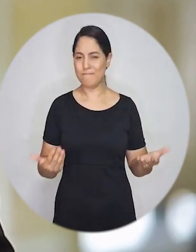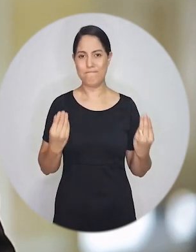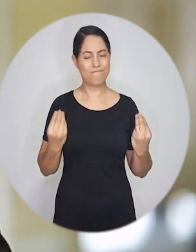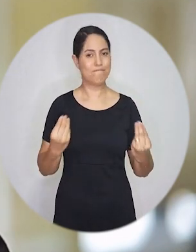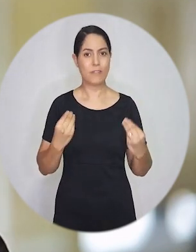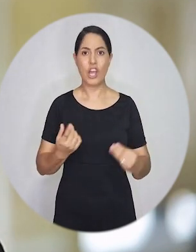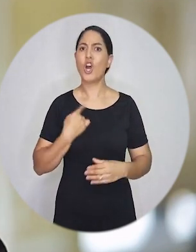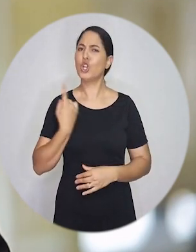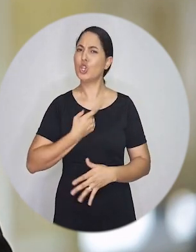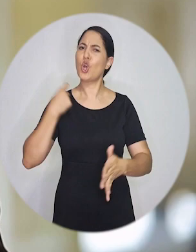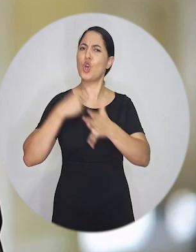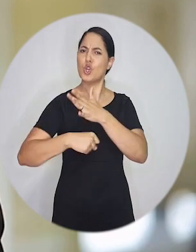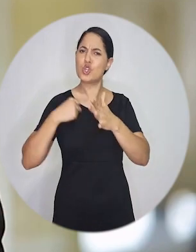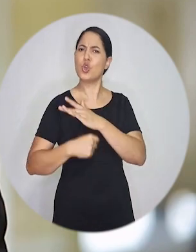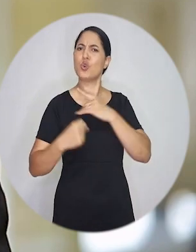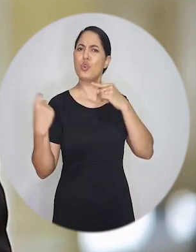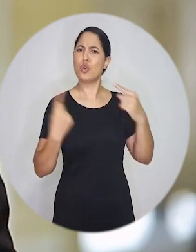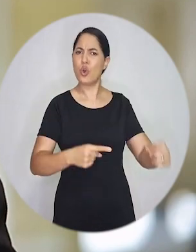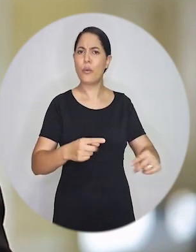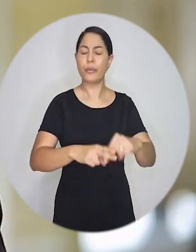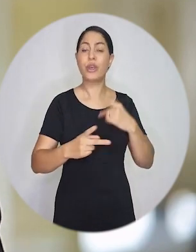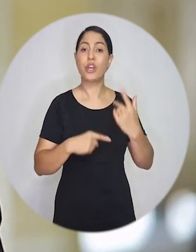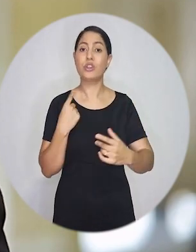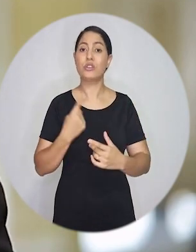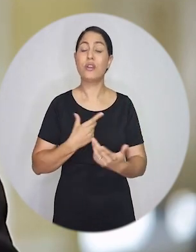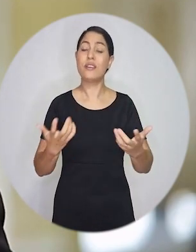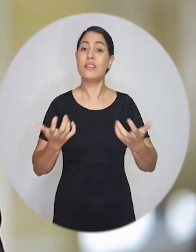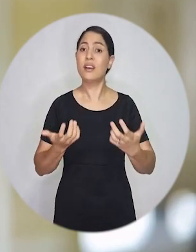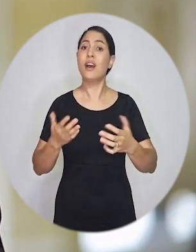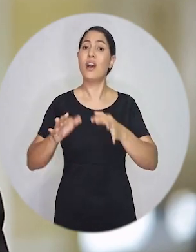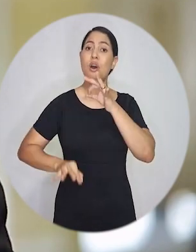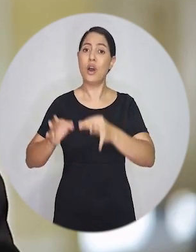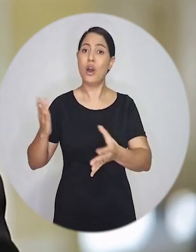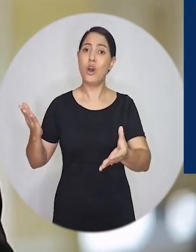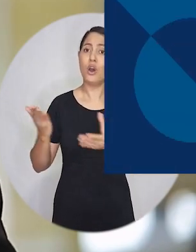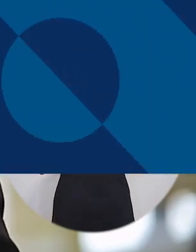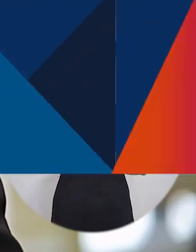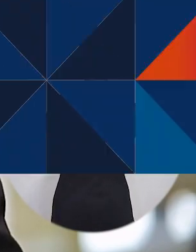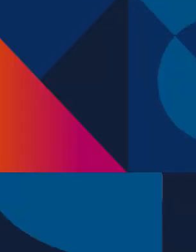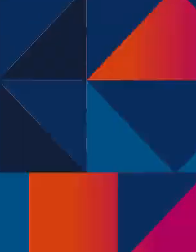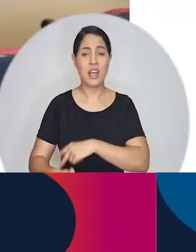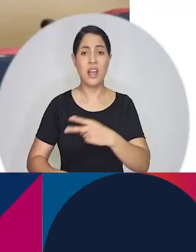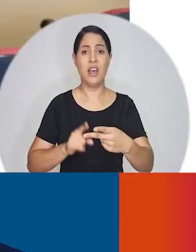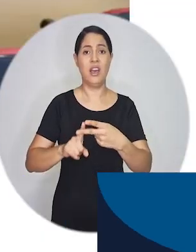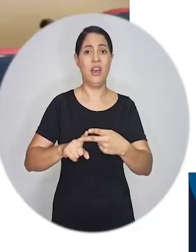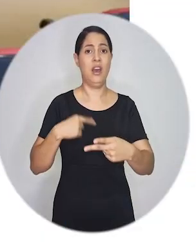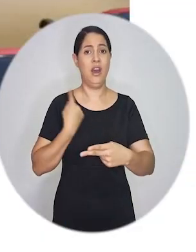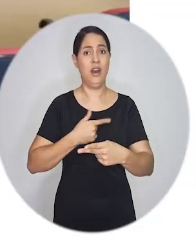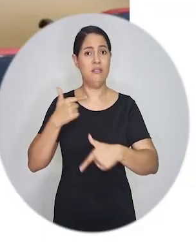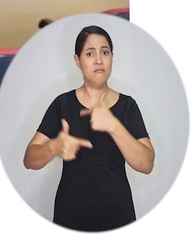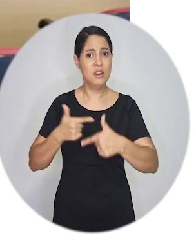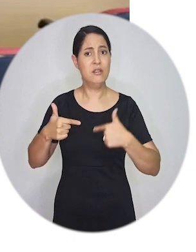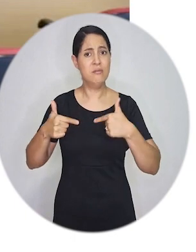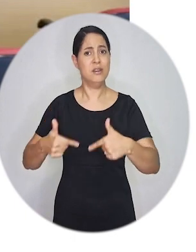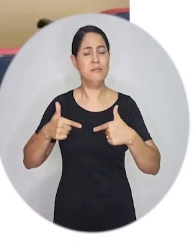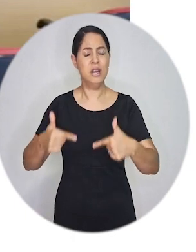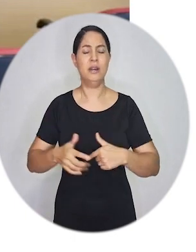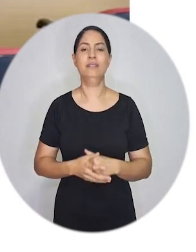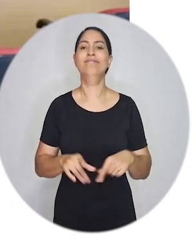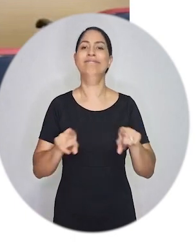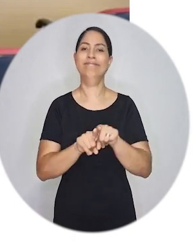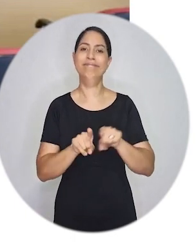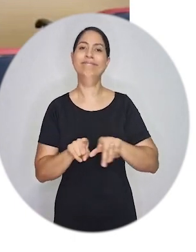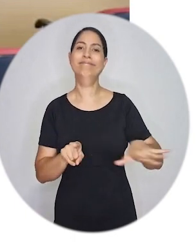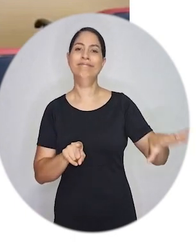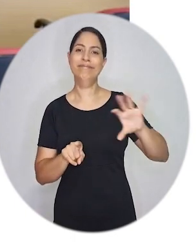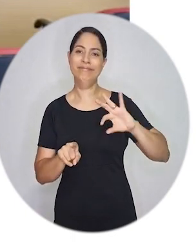O advogado luta para ter acesso a um preso, para ter acesso ao inquérito, e isso acontece diuturnamente. E também